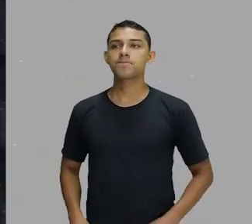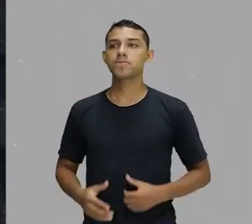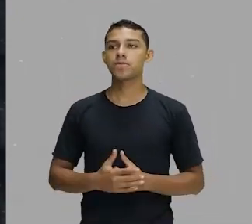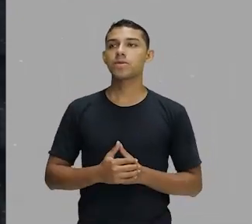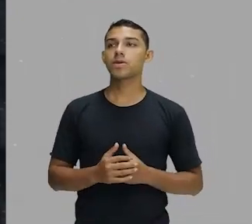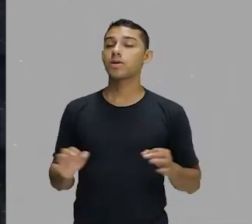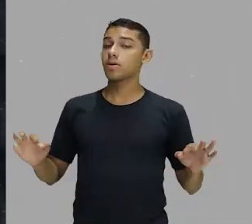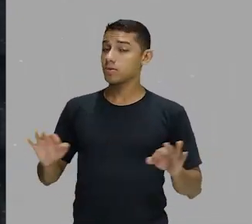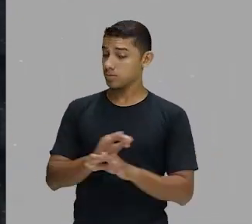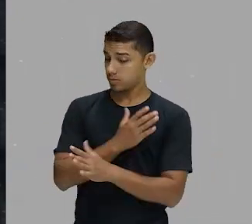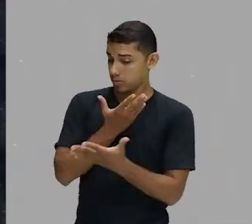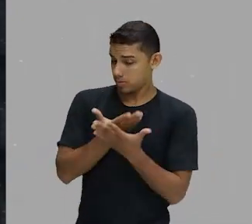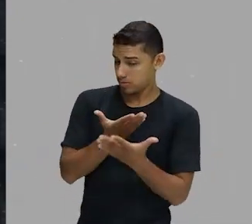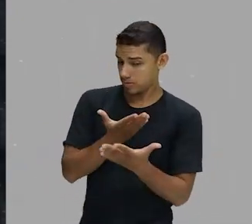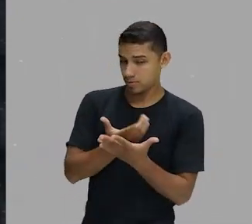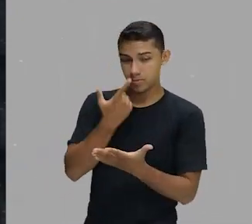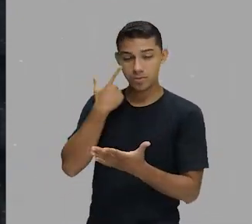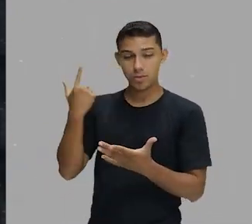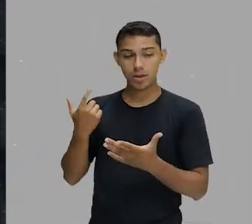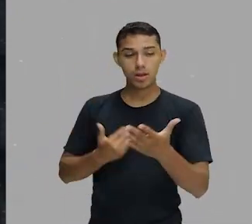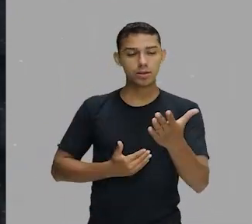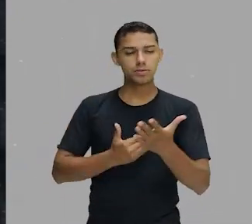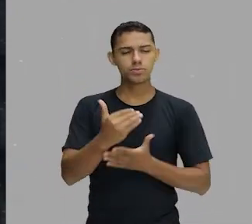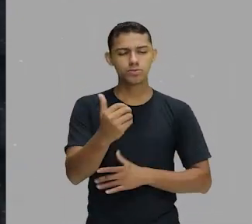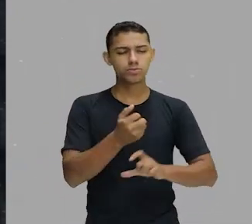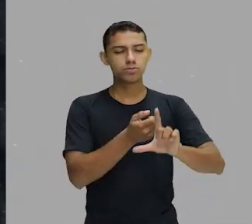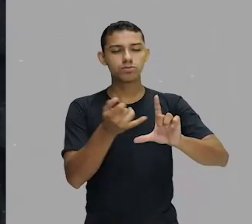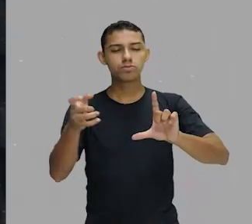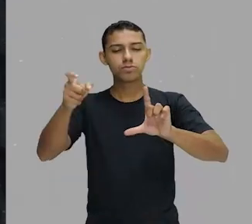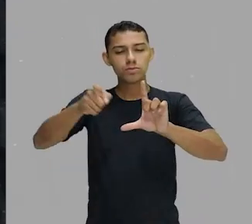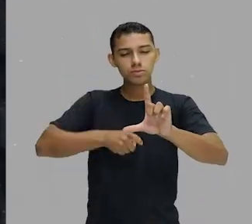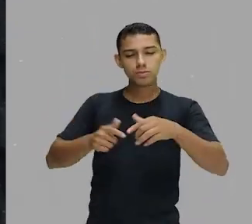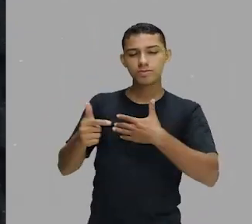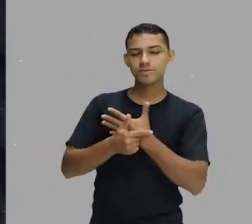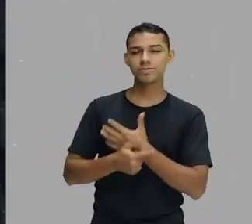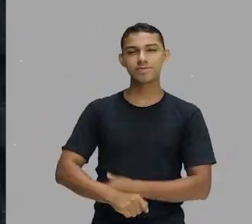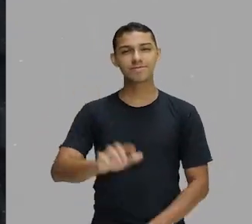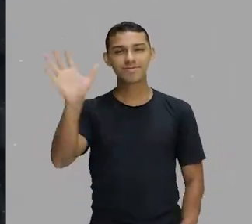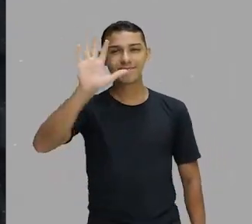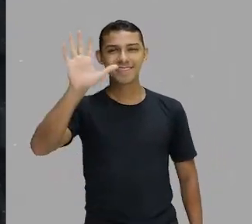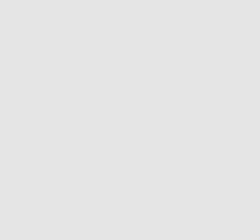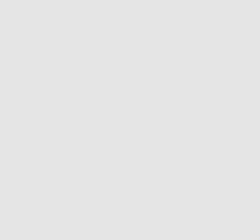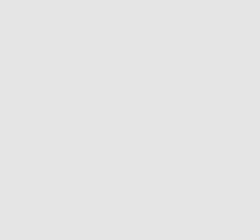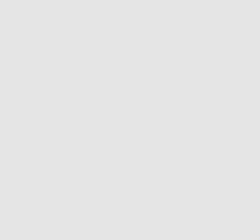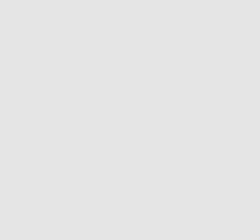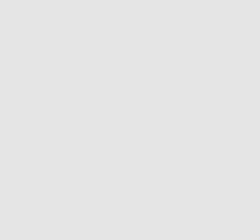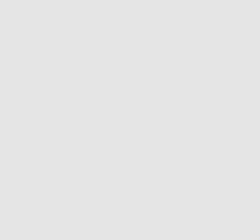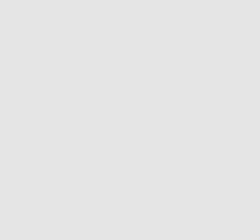Esse foi o nosso estudo de situações iniciais de função modular. Até a próxima aula.